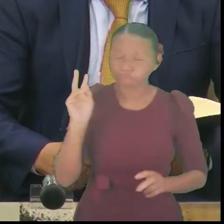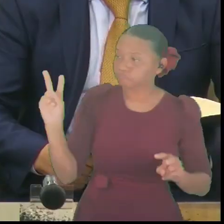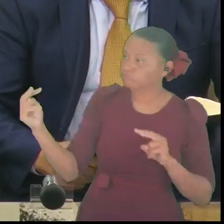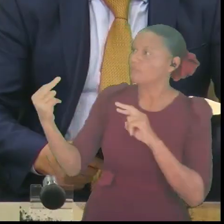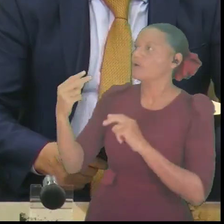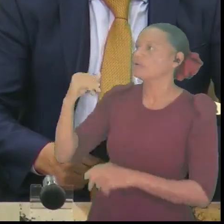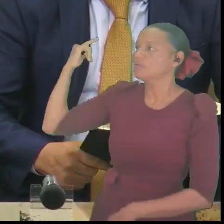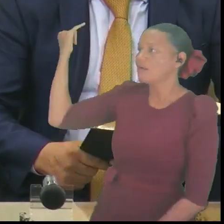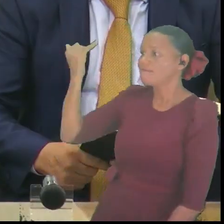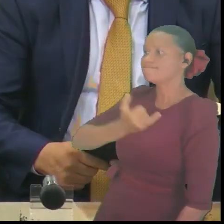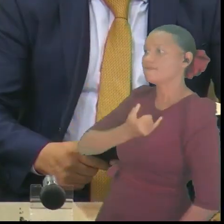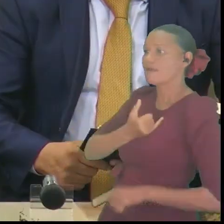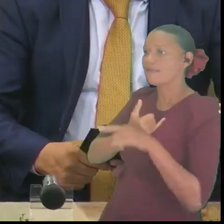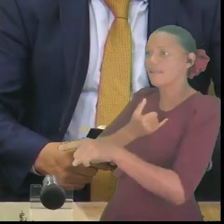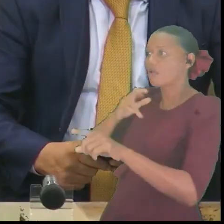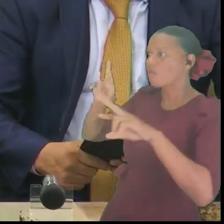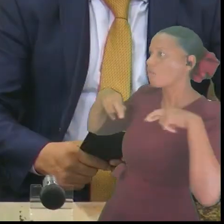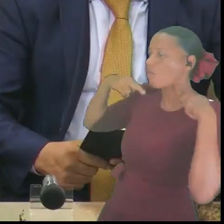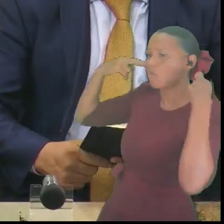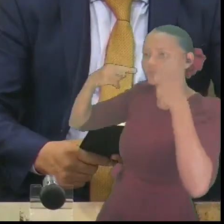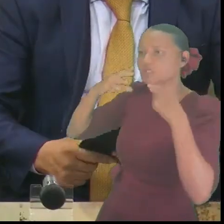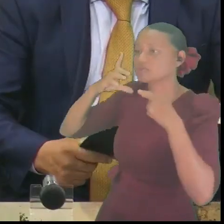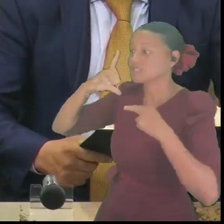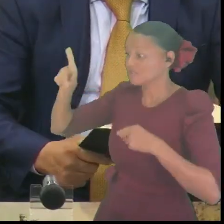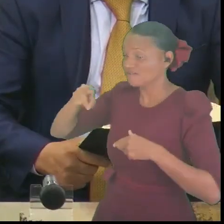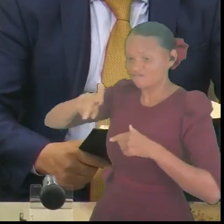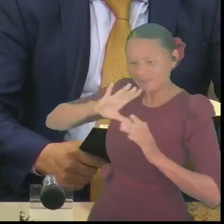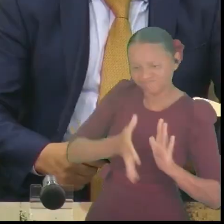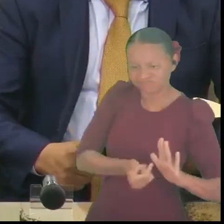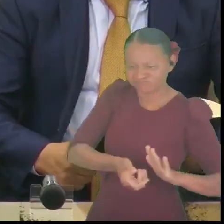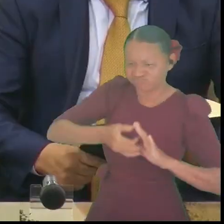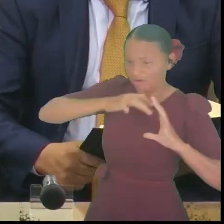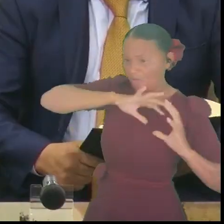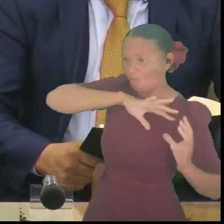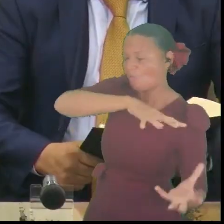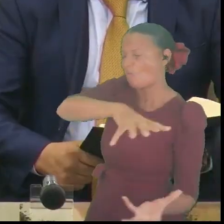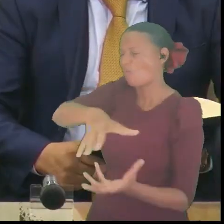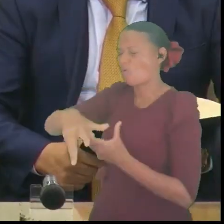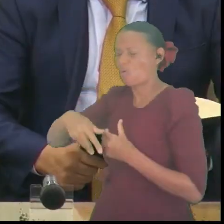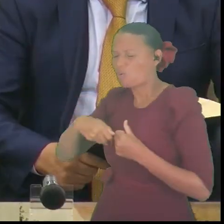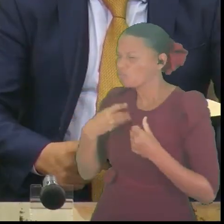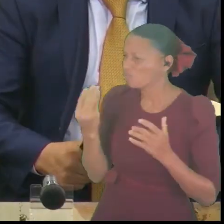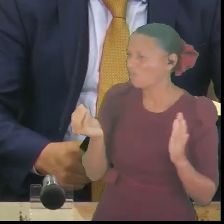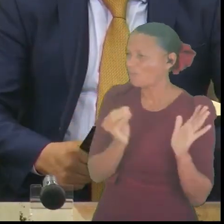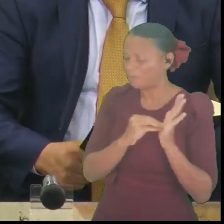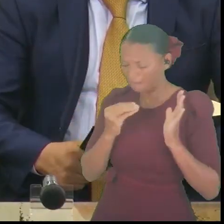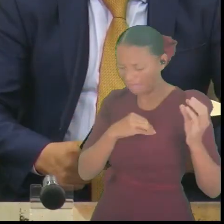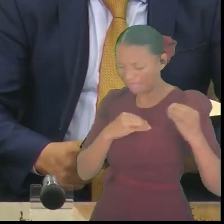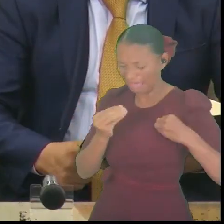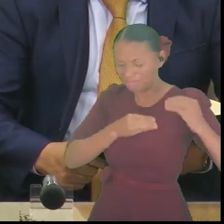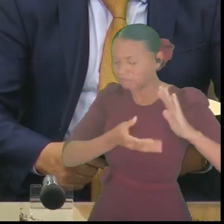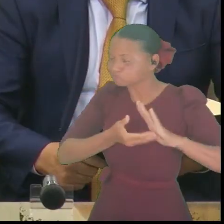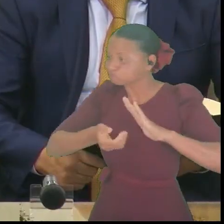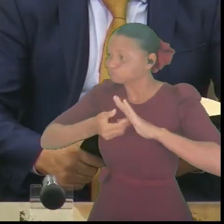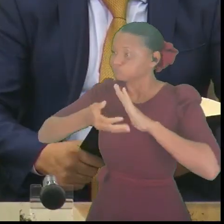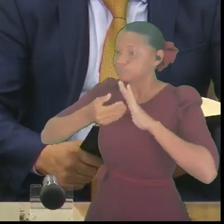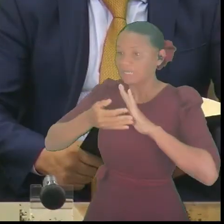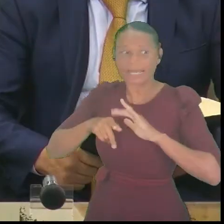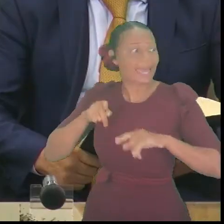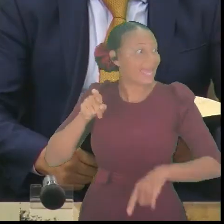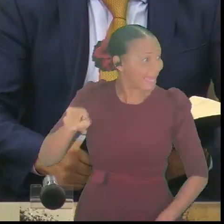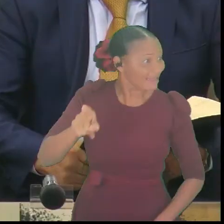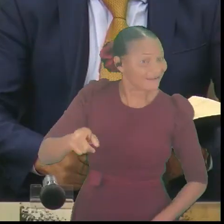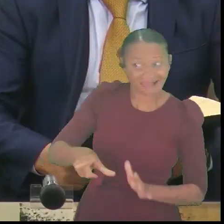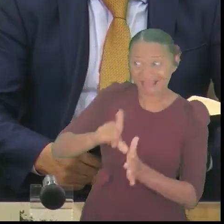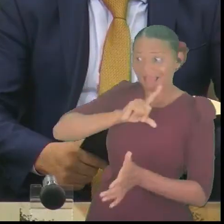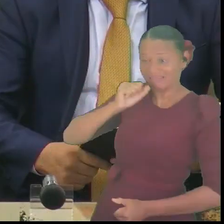que ele era o Cordeiro de Deus que tira o pecado do mundo. João disse que era dele que ele havia falado, que após ele viria um